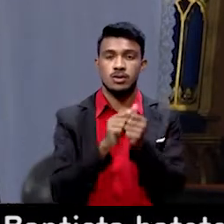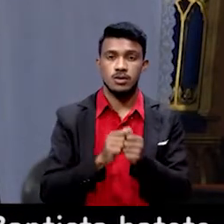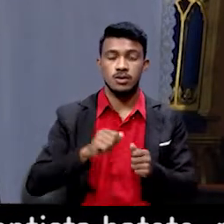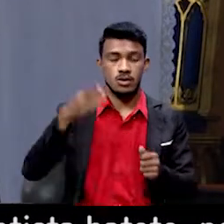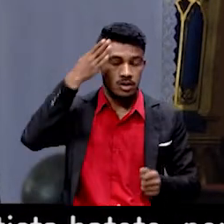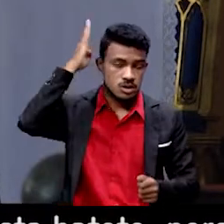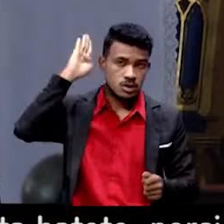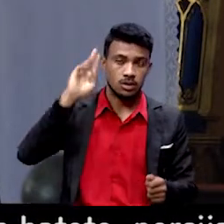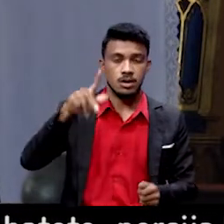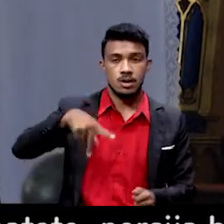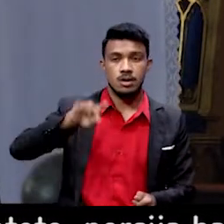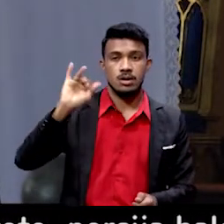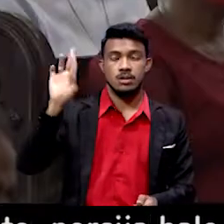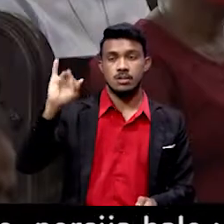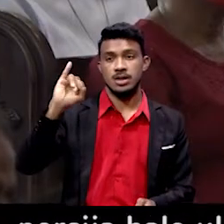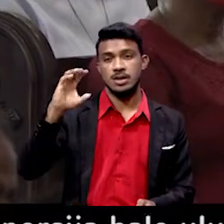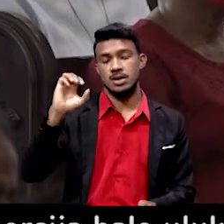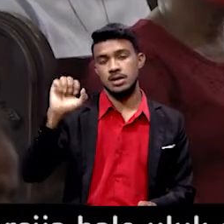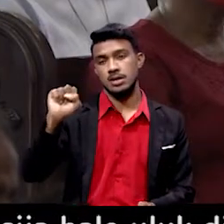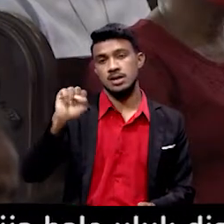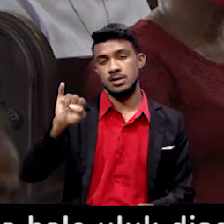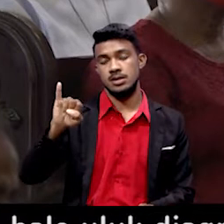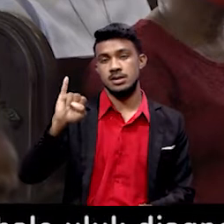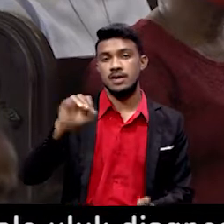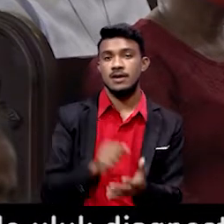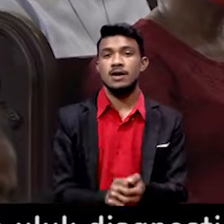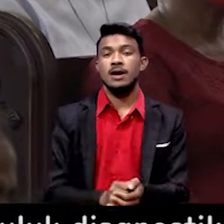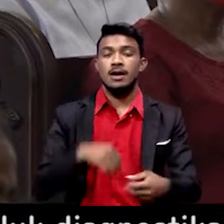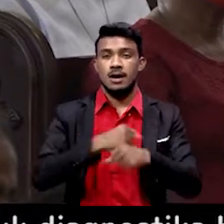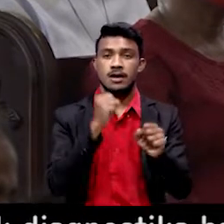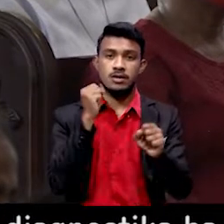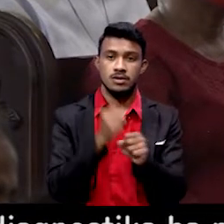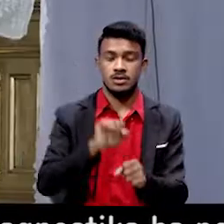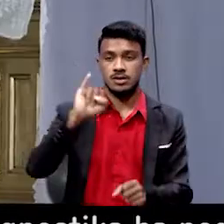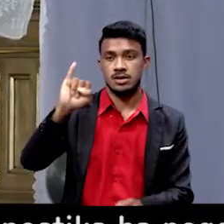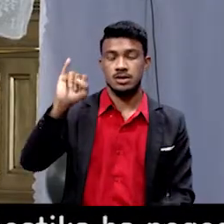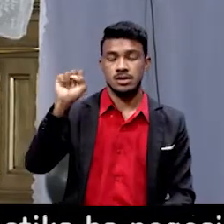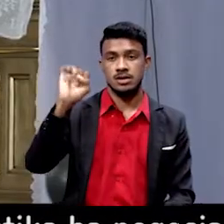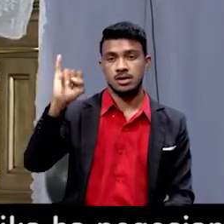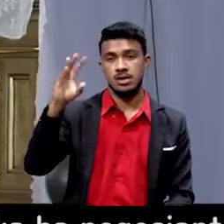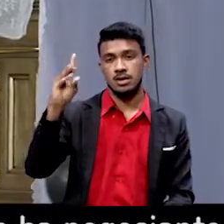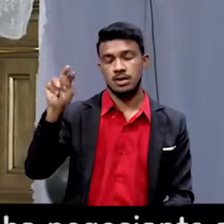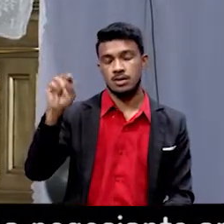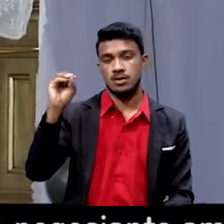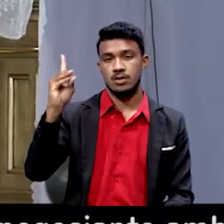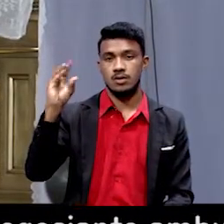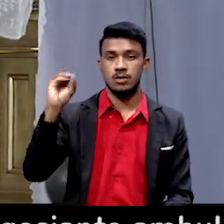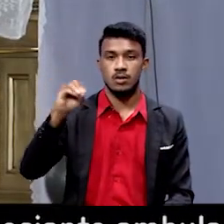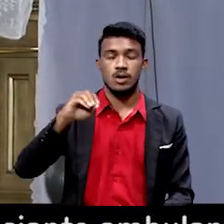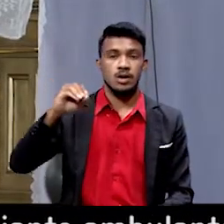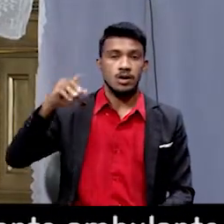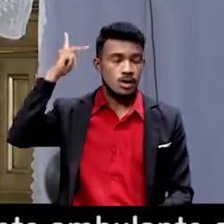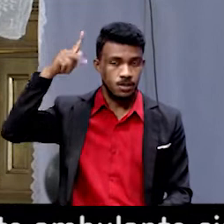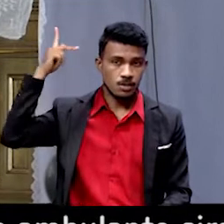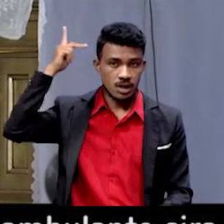a missa abertura ba sínodo e a nível diocesanian e a paróquia Imaculada da Conceição Catedral, a foi em Papa Francisco abertura e